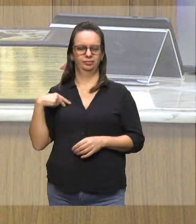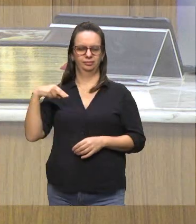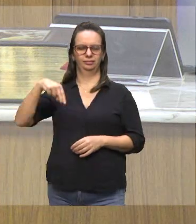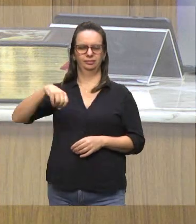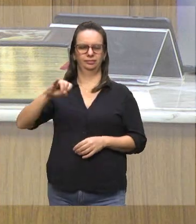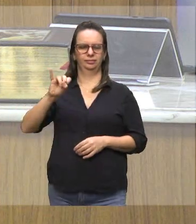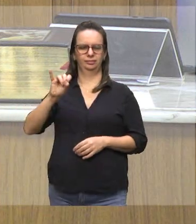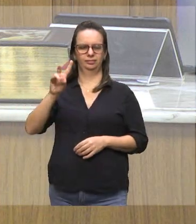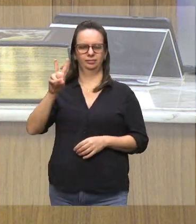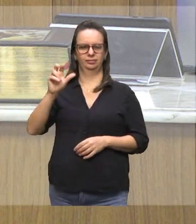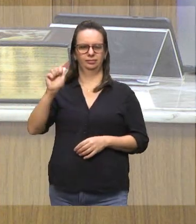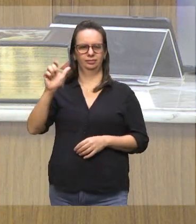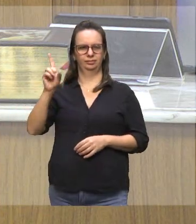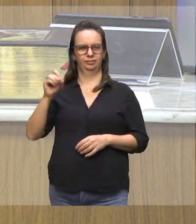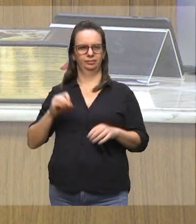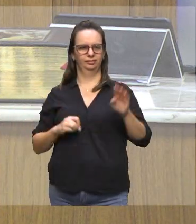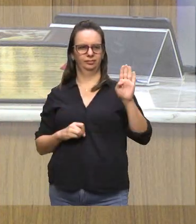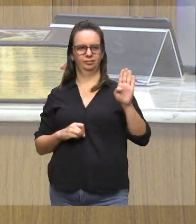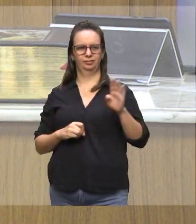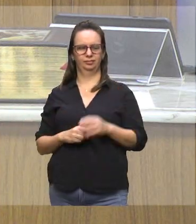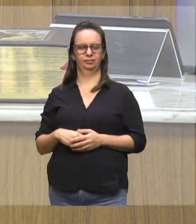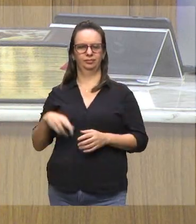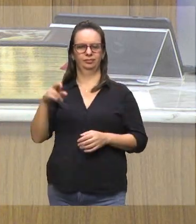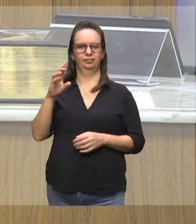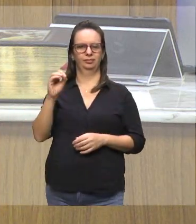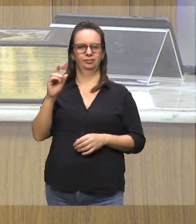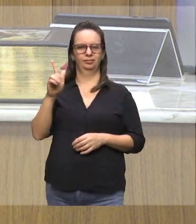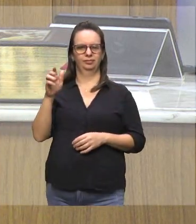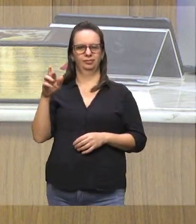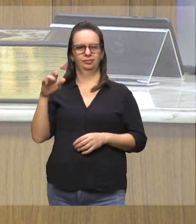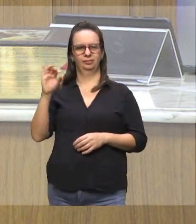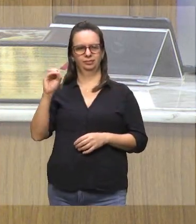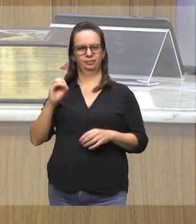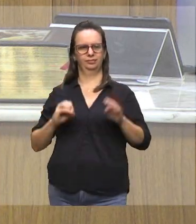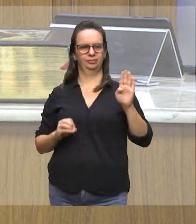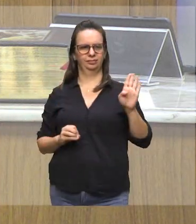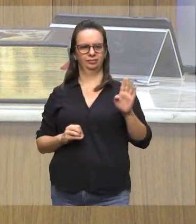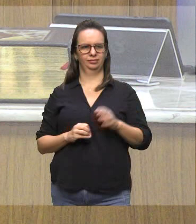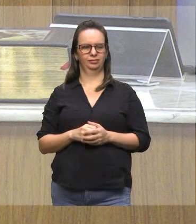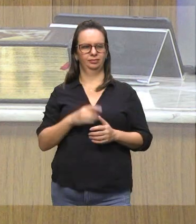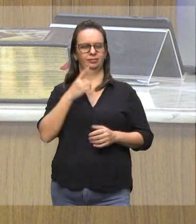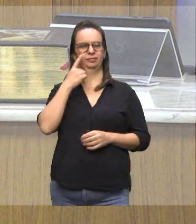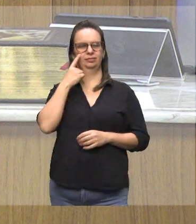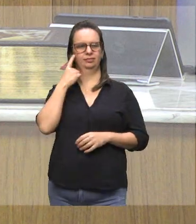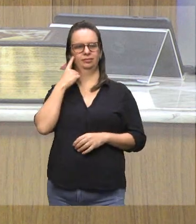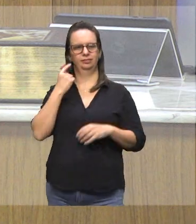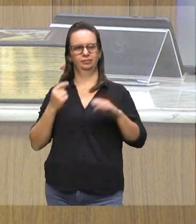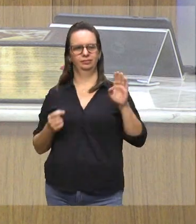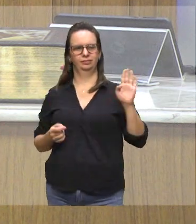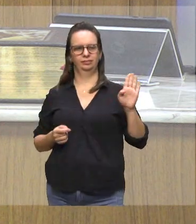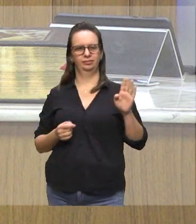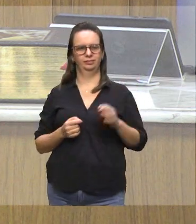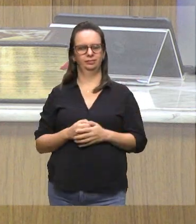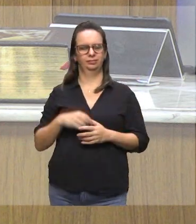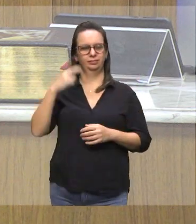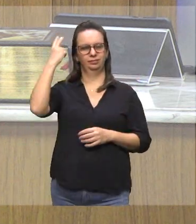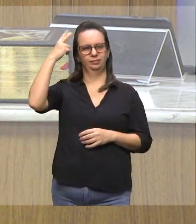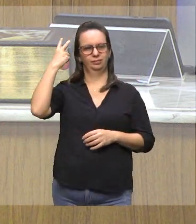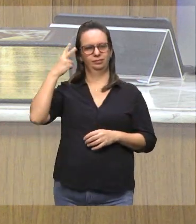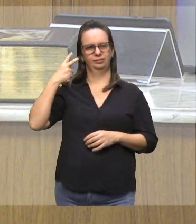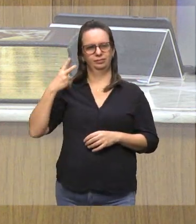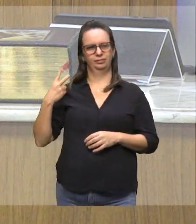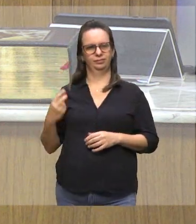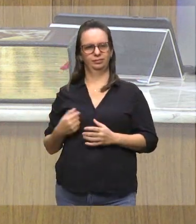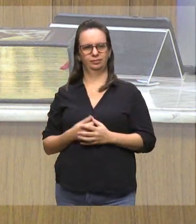Nivaldo da Pedalada presente. Rogério Garcia do Nascimento. Presente. Vinícius Guilherme Simile. Presente. Viviane Aparecida